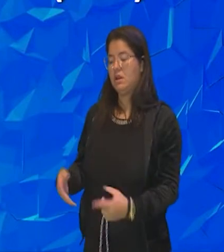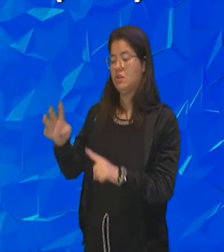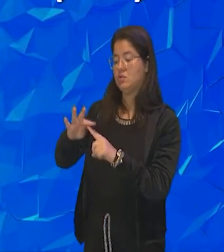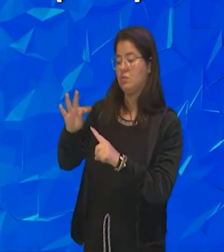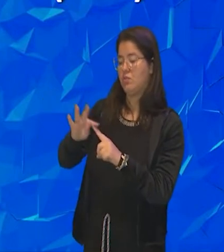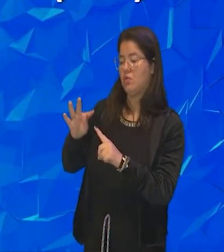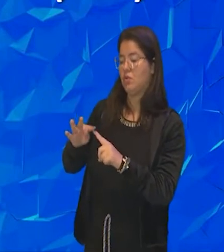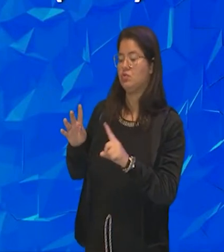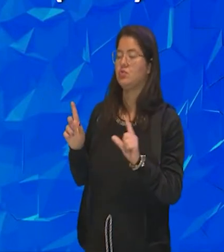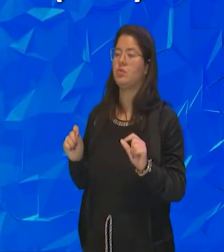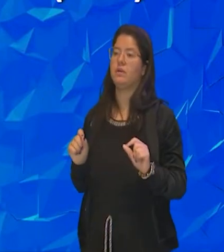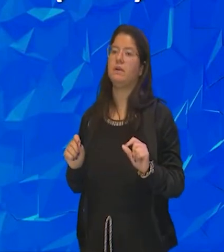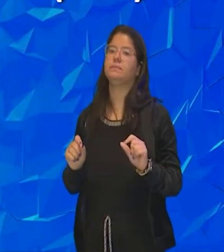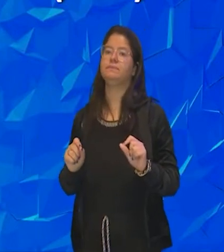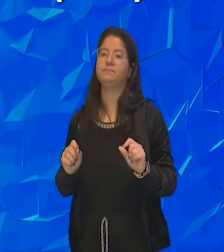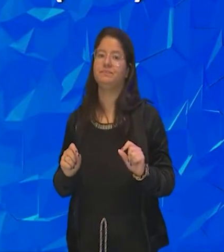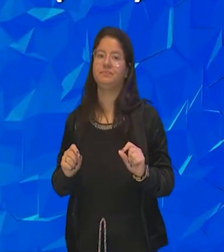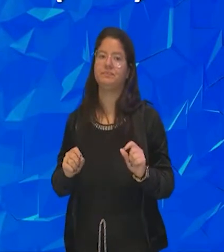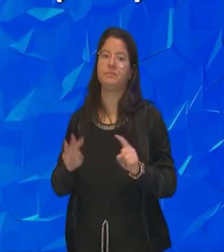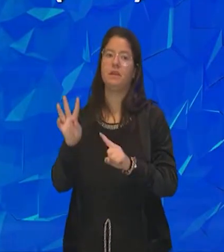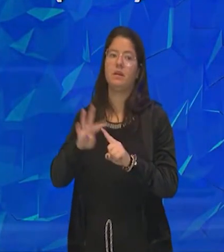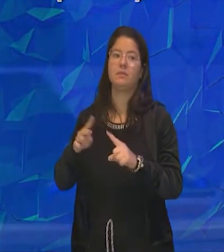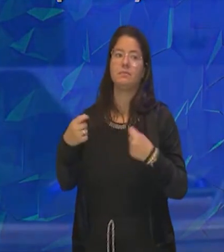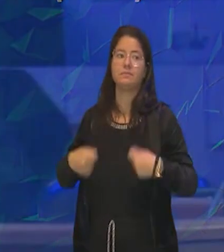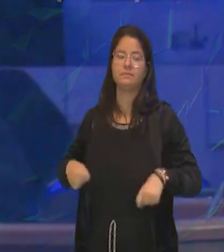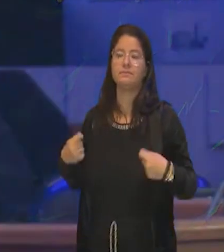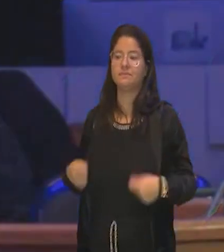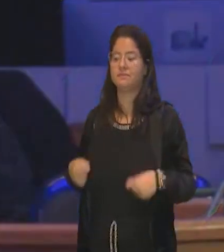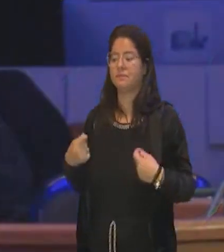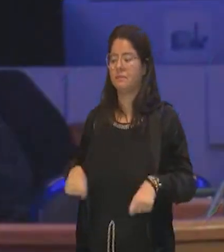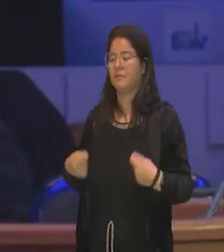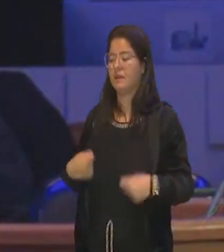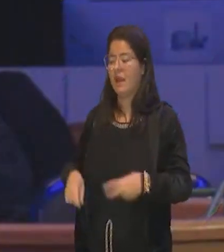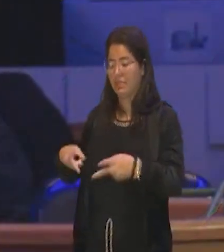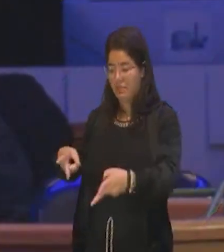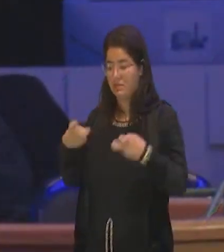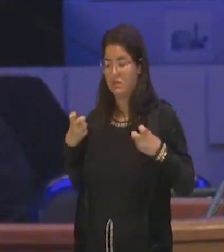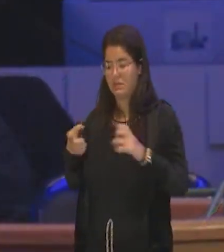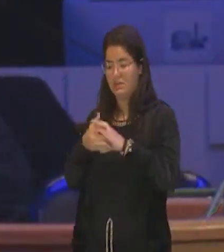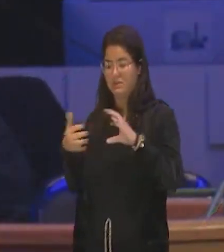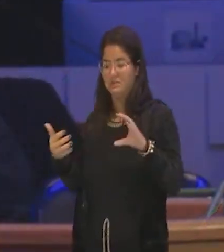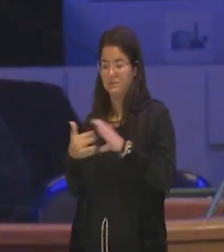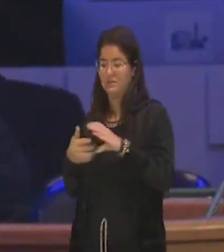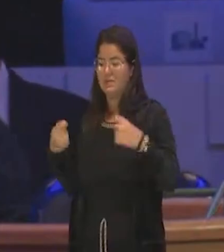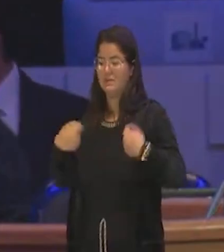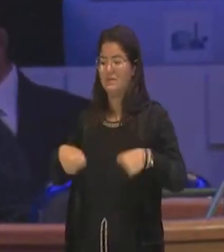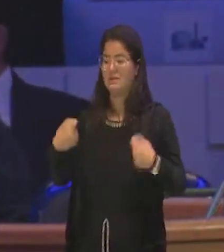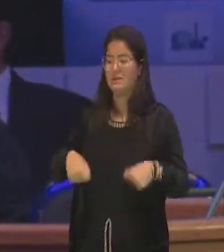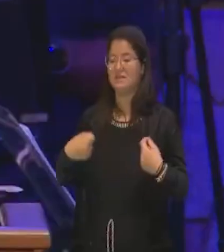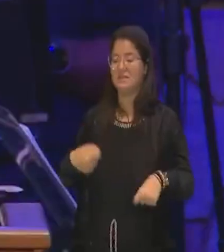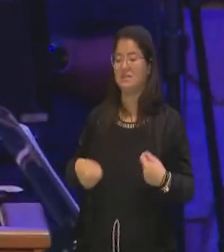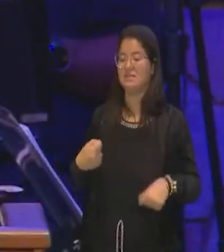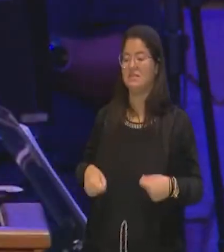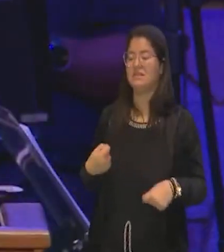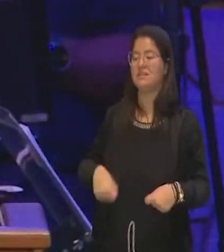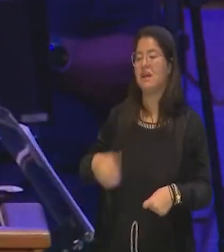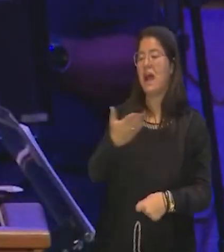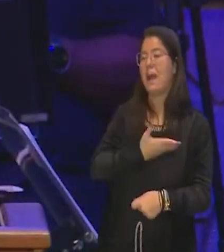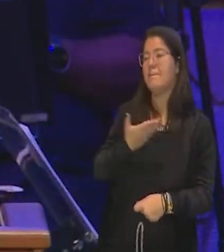ele deveria, dentro desta característica, ser amigo dos